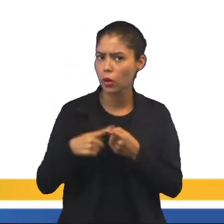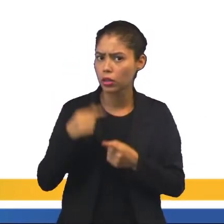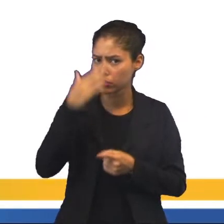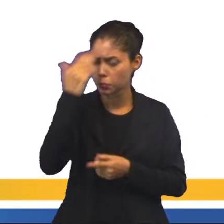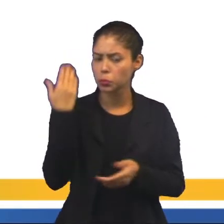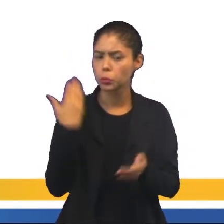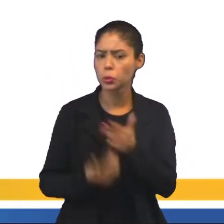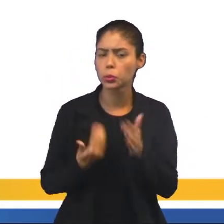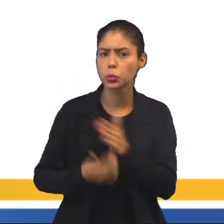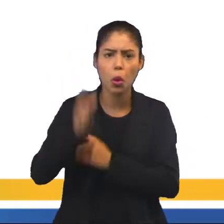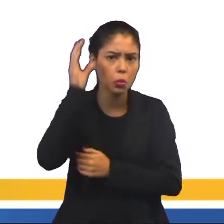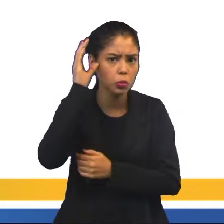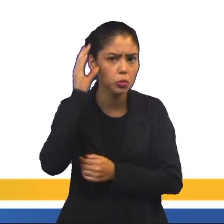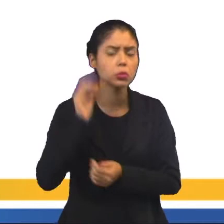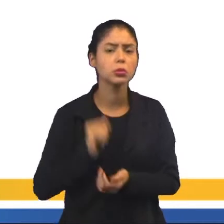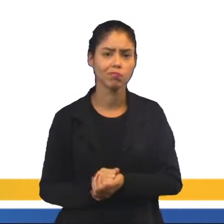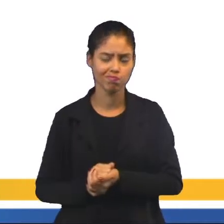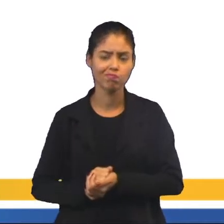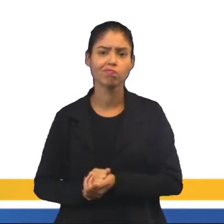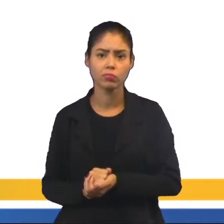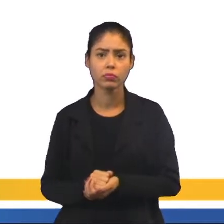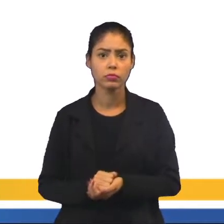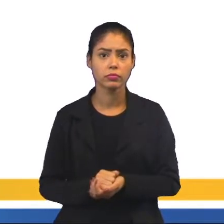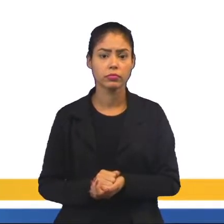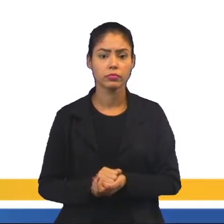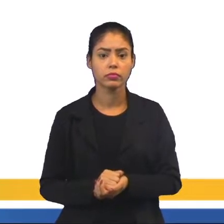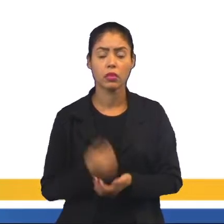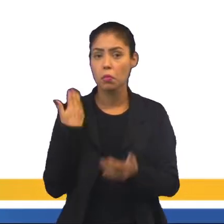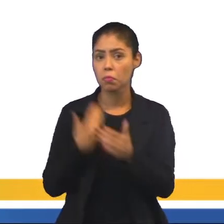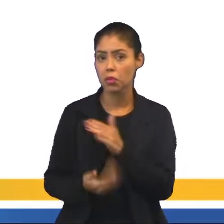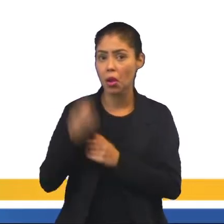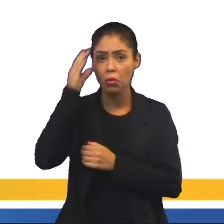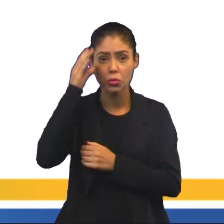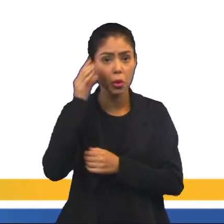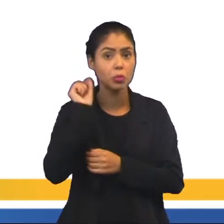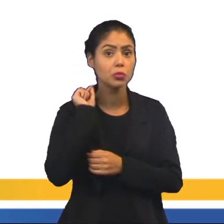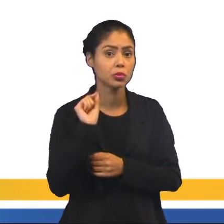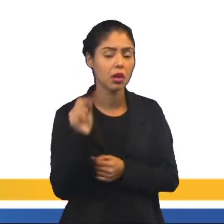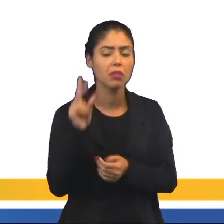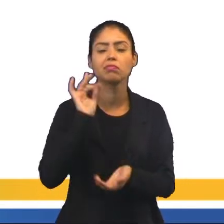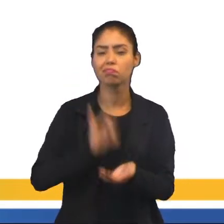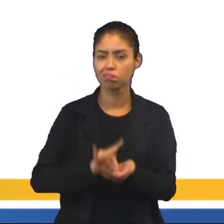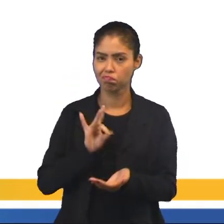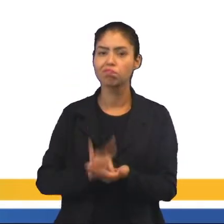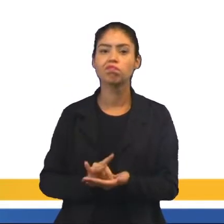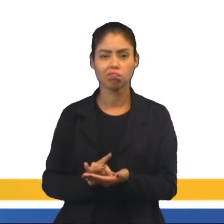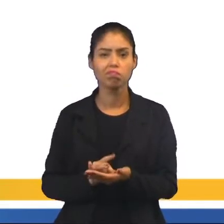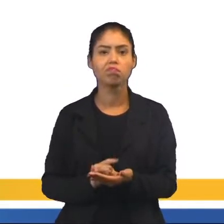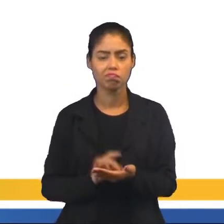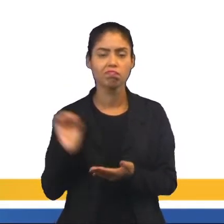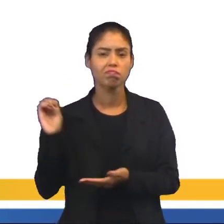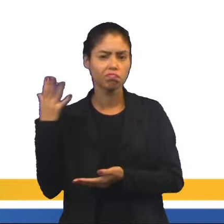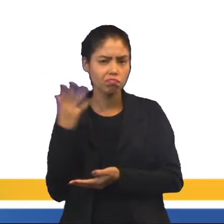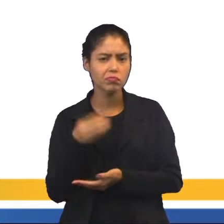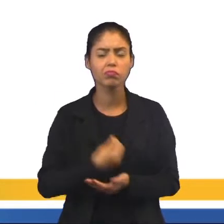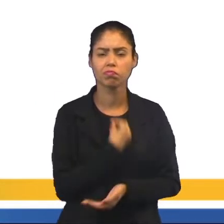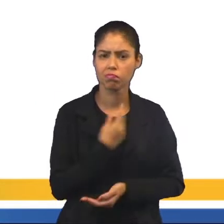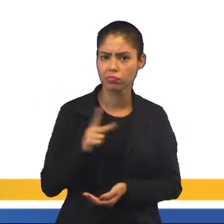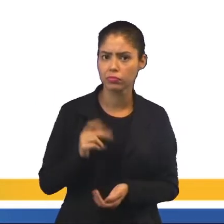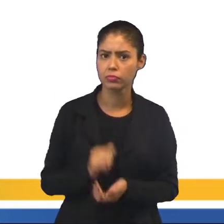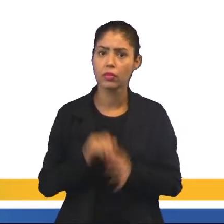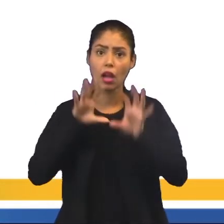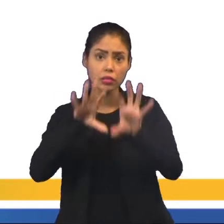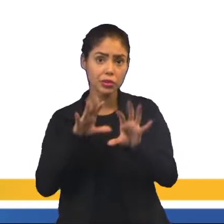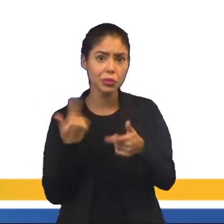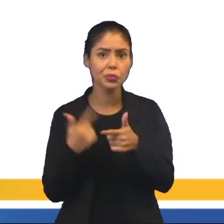elas perdiam a consciência do que elas eram, certo? Elas perdiam a consciência do que realmente elas eram capazes. E diante de